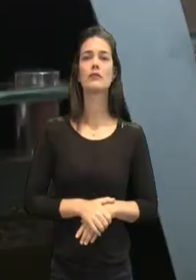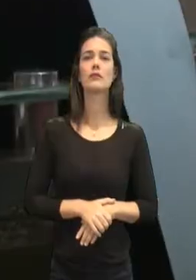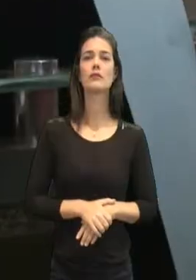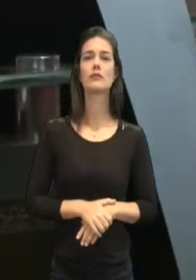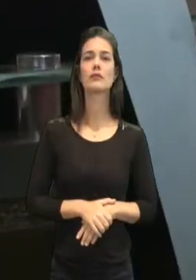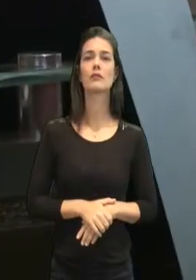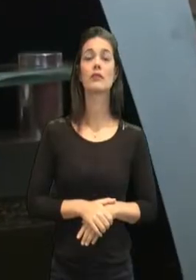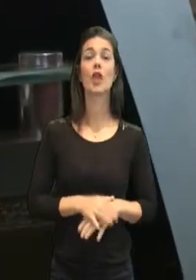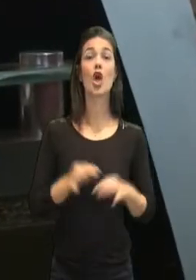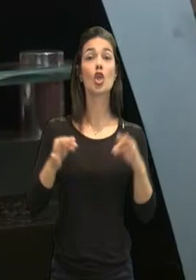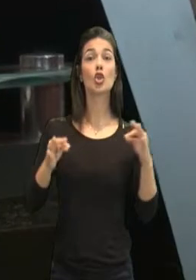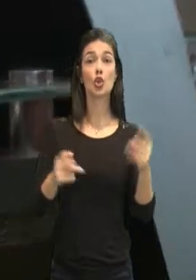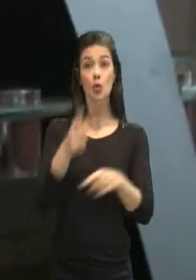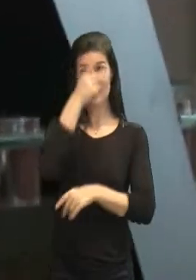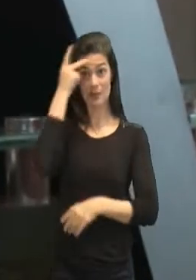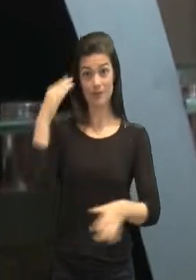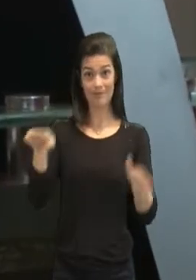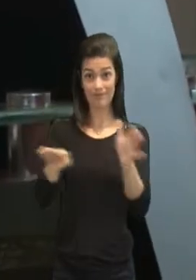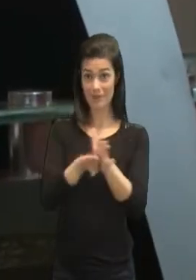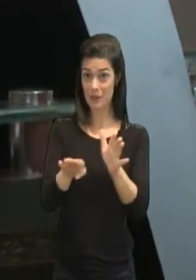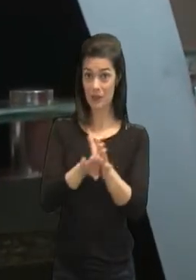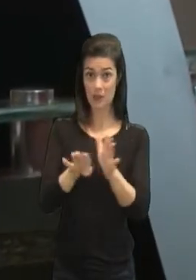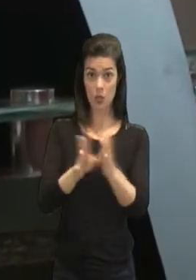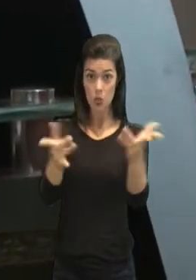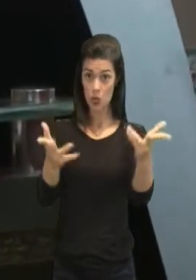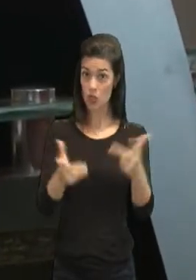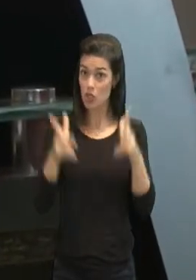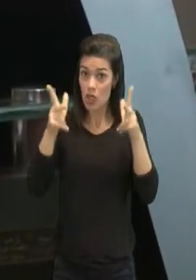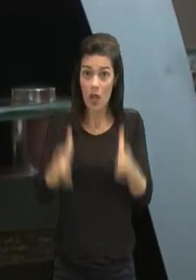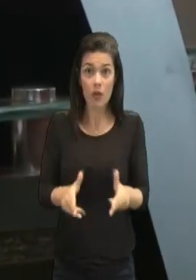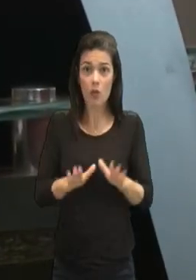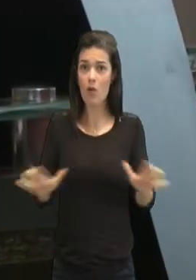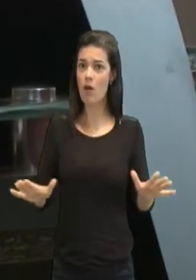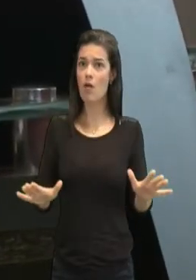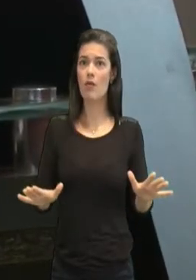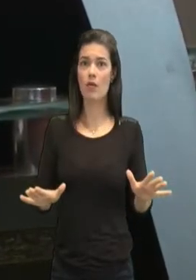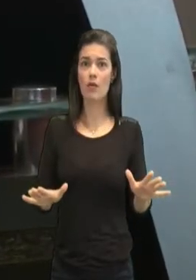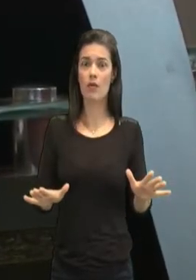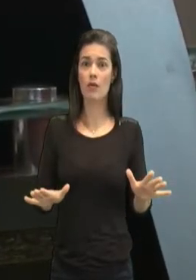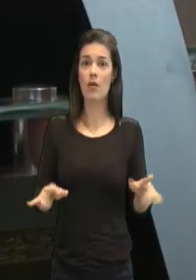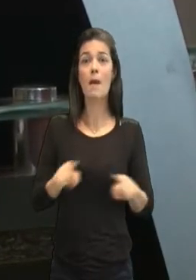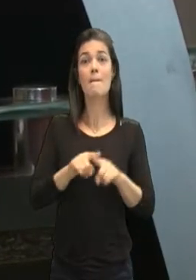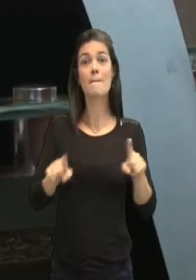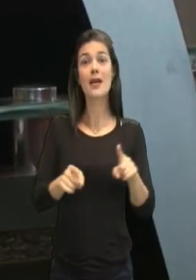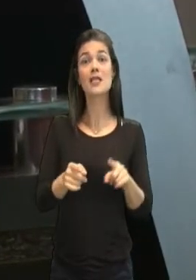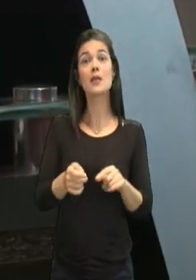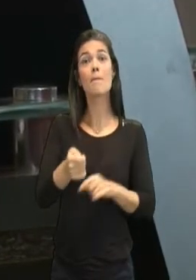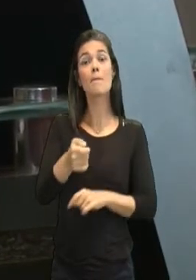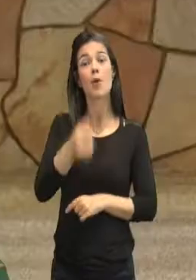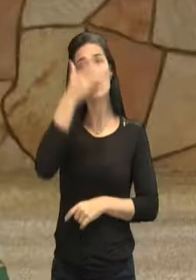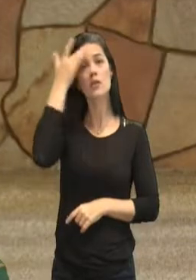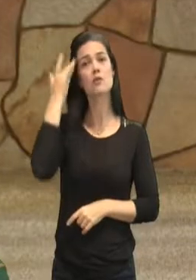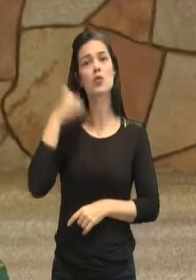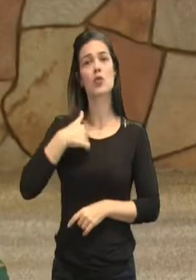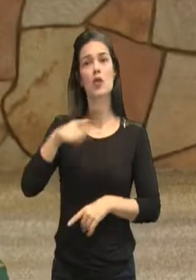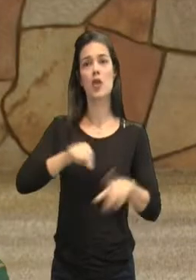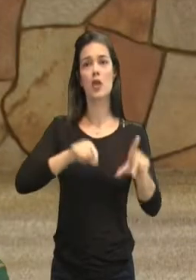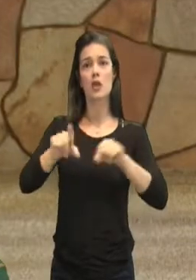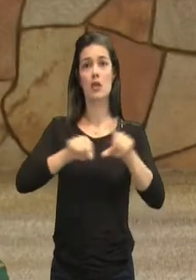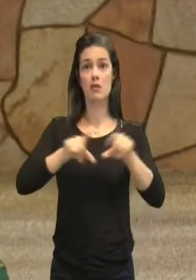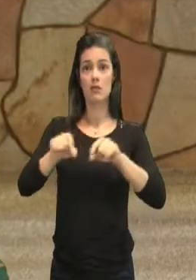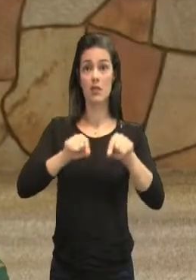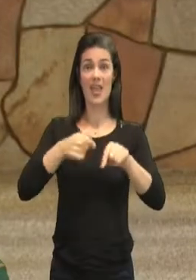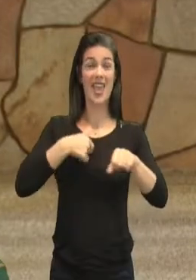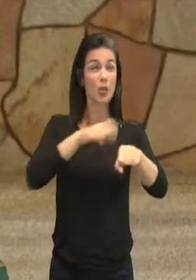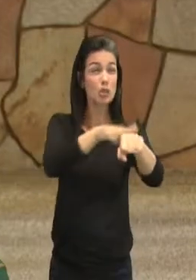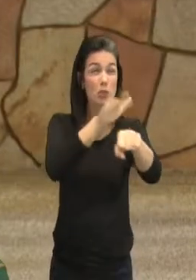últimos, porque muitos são chamados, mas poucos escolhidos. Muitos são